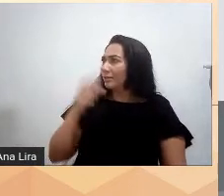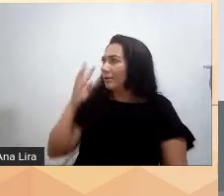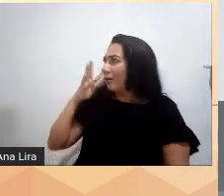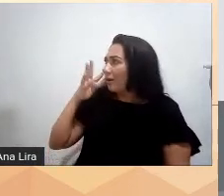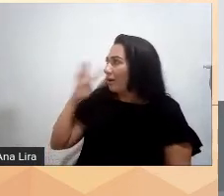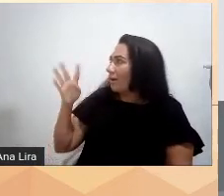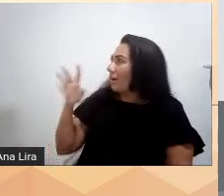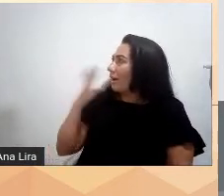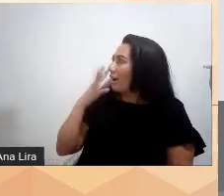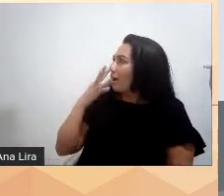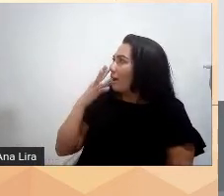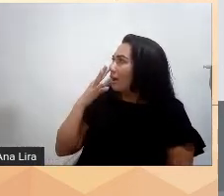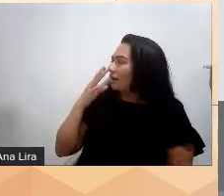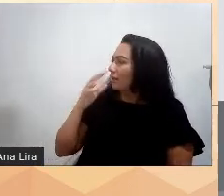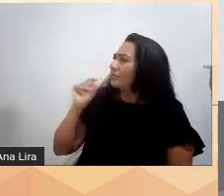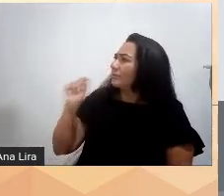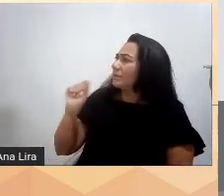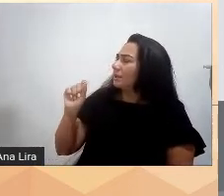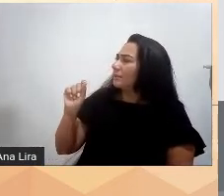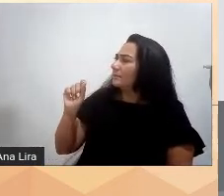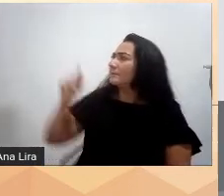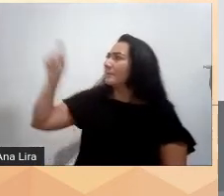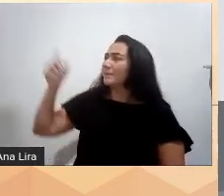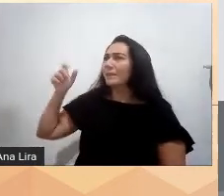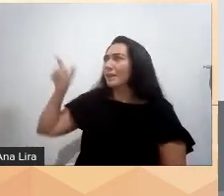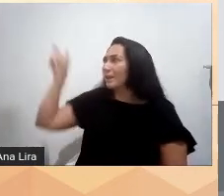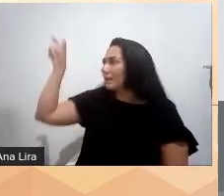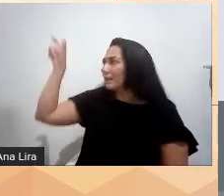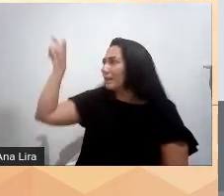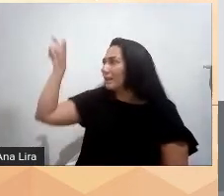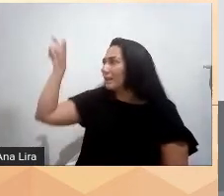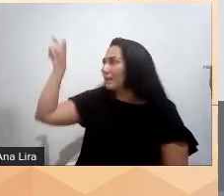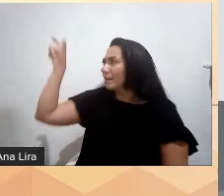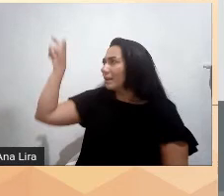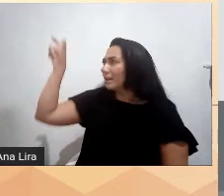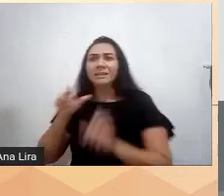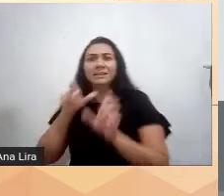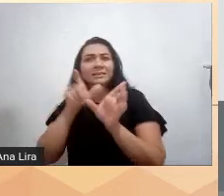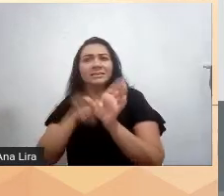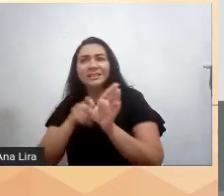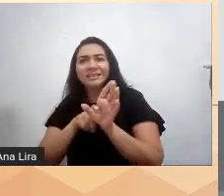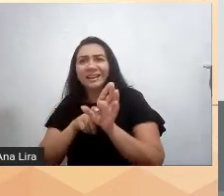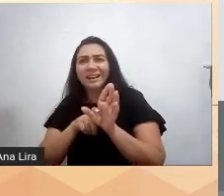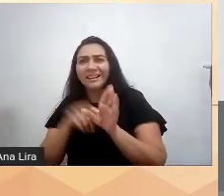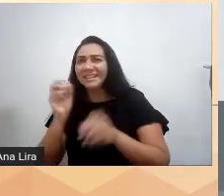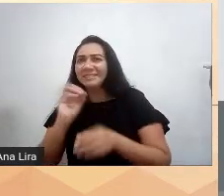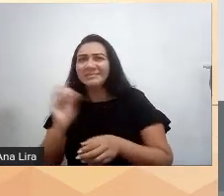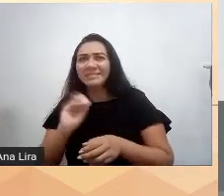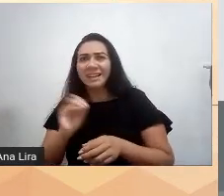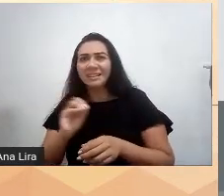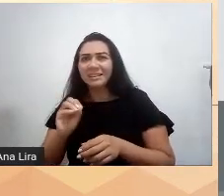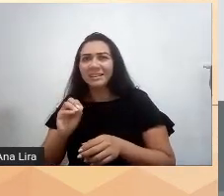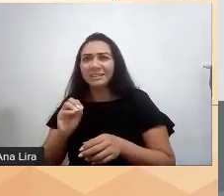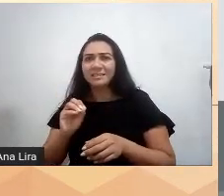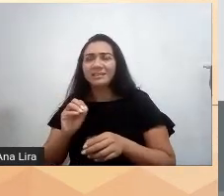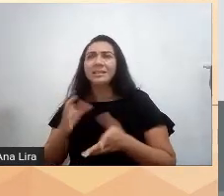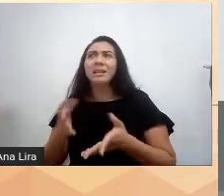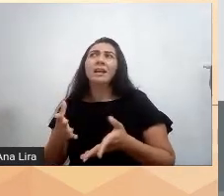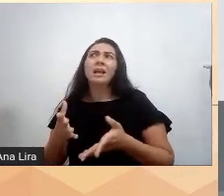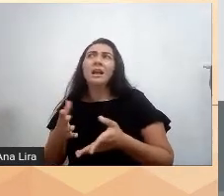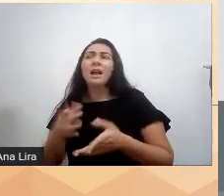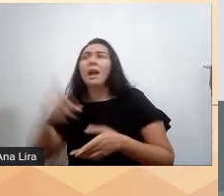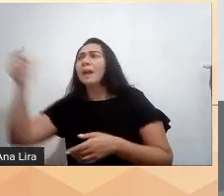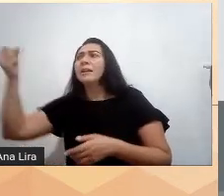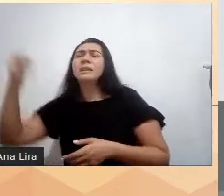descalço. E aí depois, no final da palestra, a gente foi conversar com ela, e ela falou que realmente ela estava descalço, porque era ali